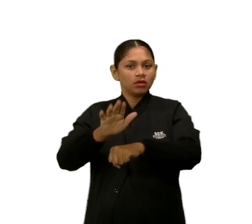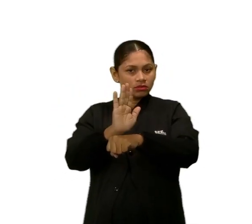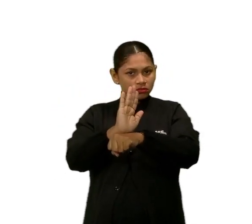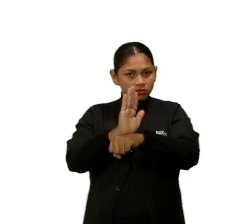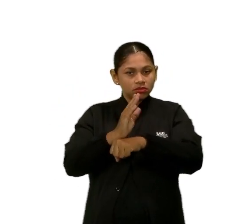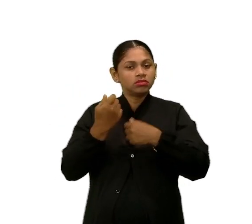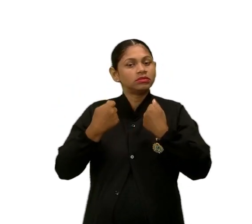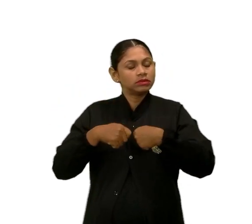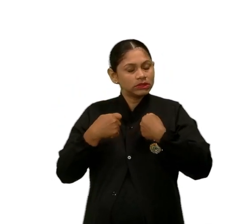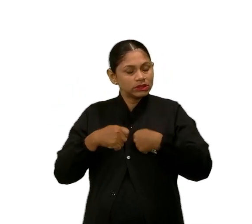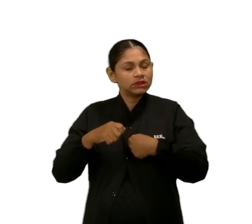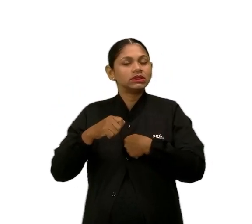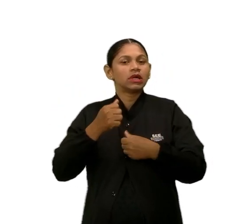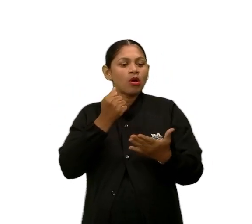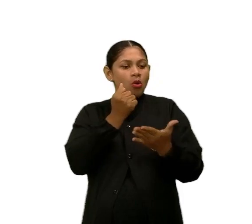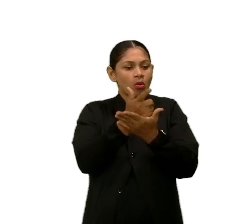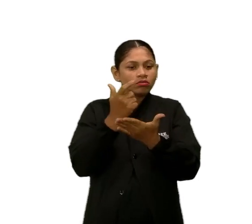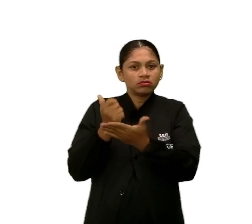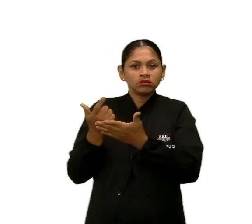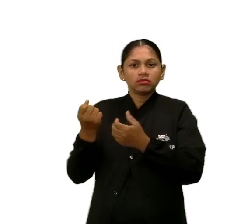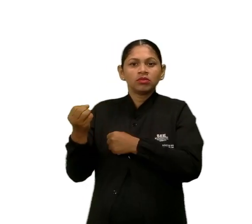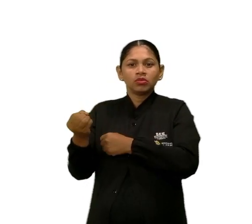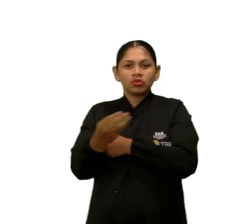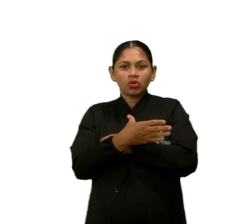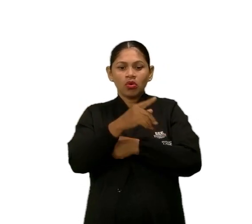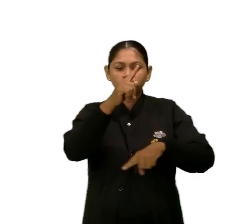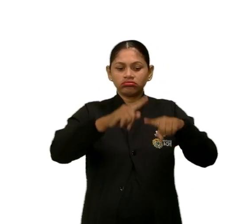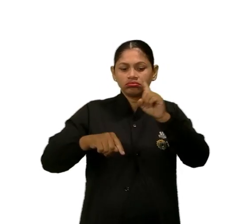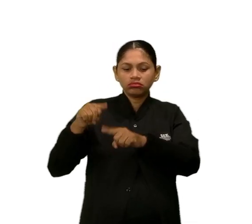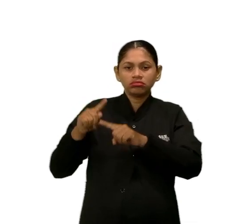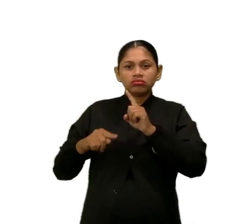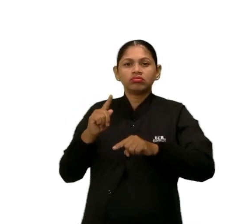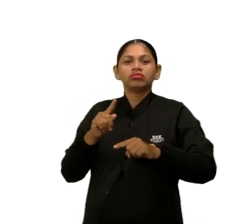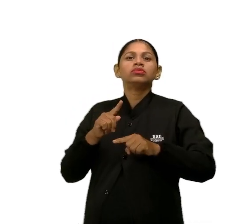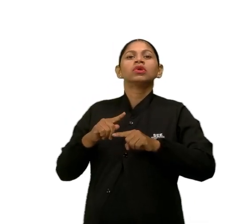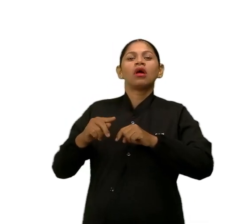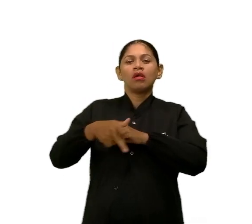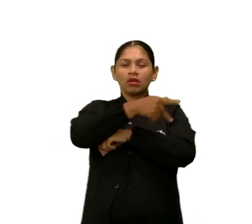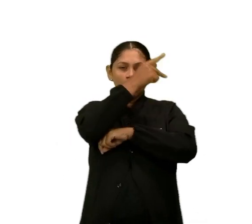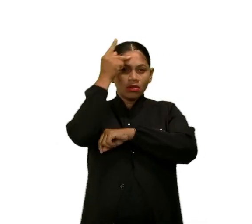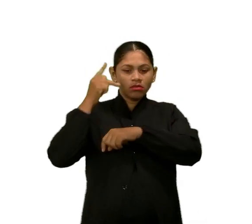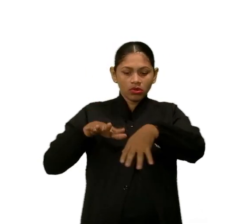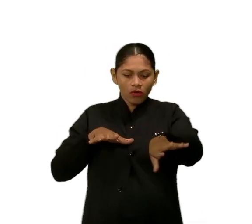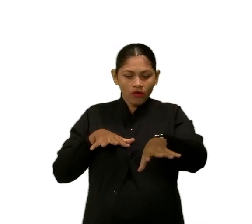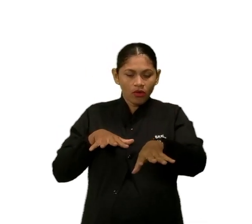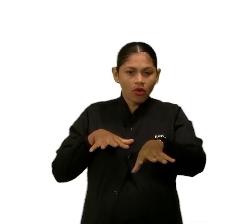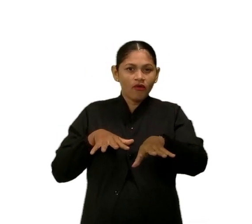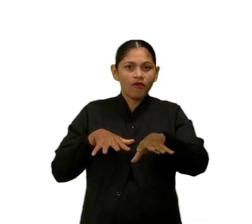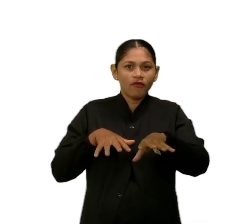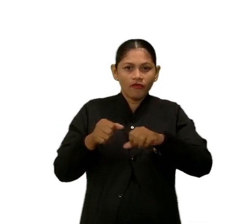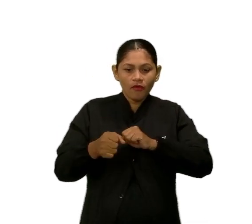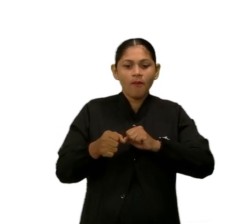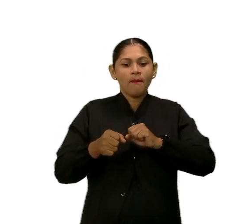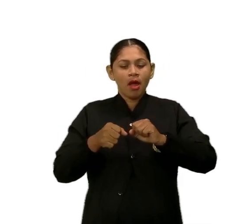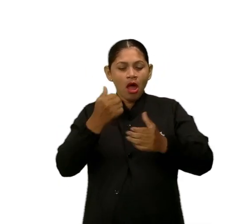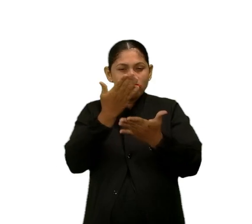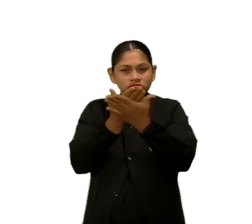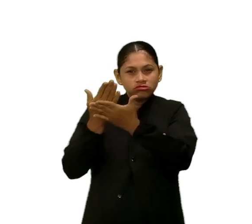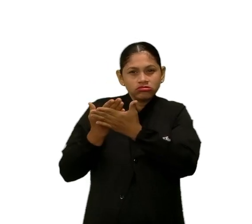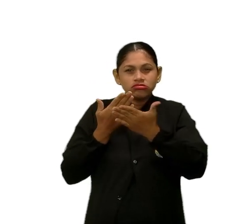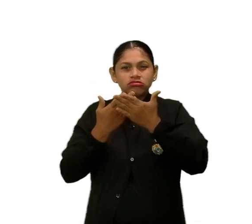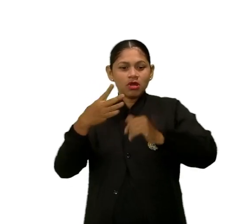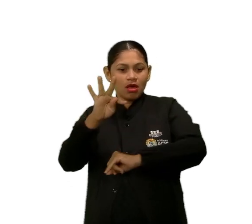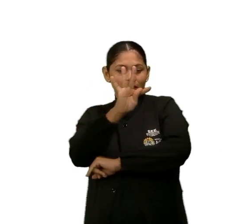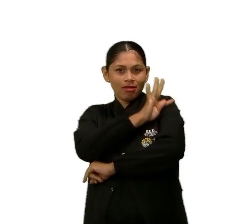adaptar, adquirir novos equipamentos, pessoas se formarem, se prepararem de forma técnica para inserir